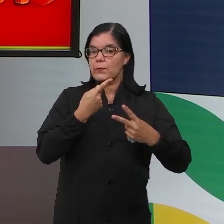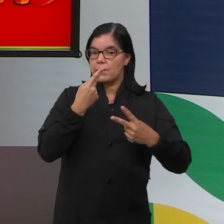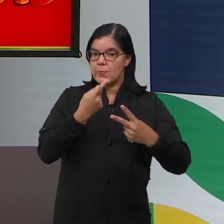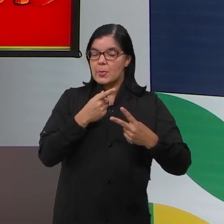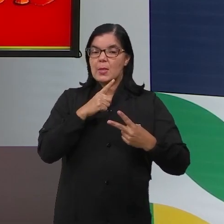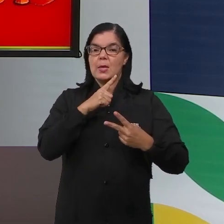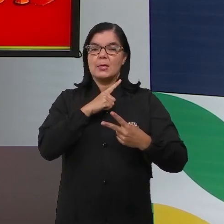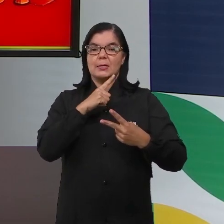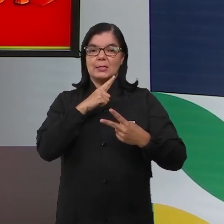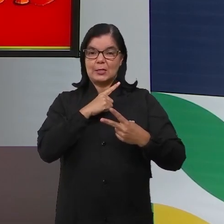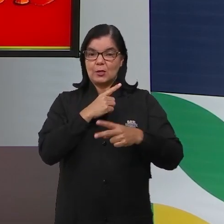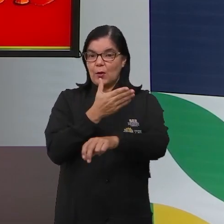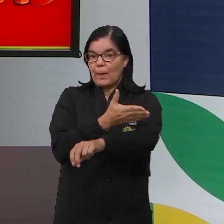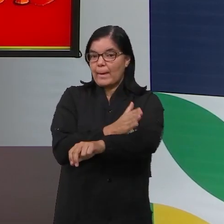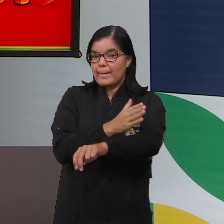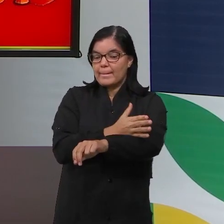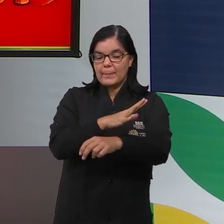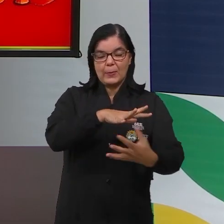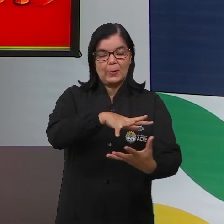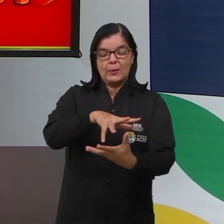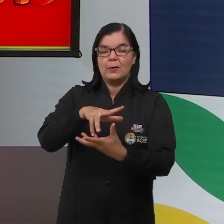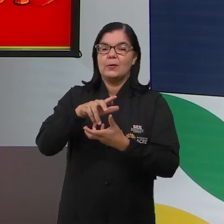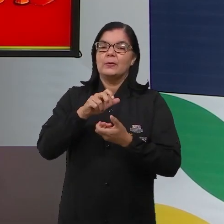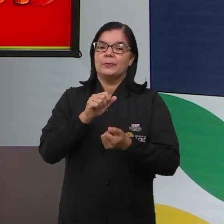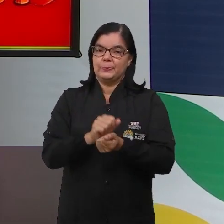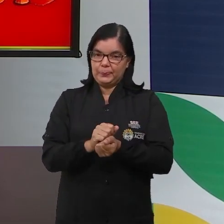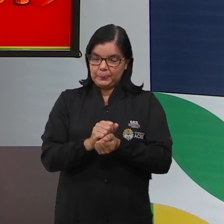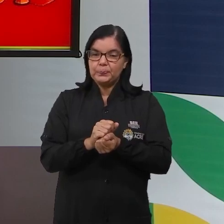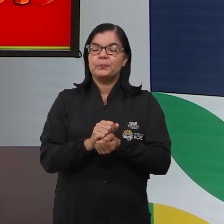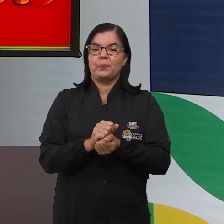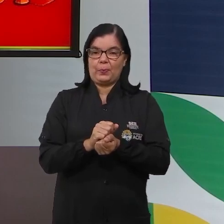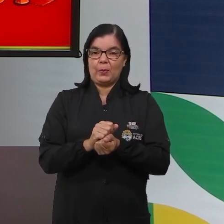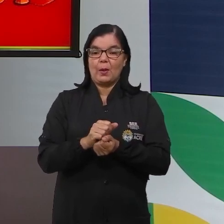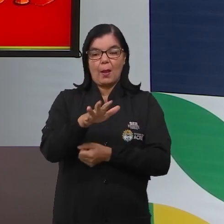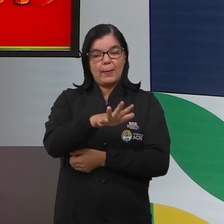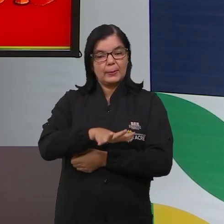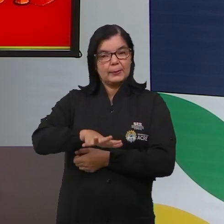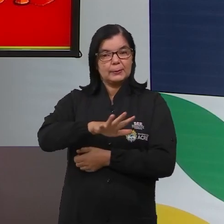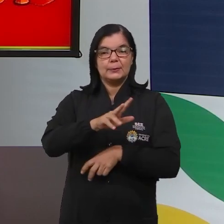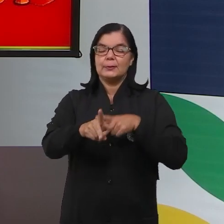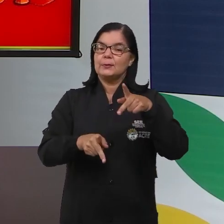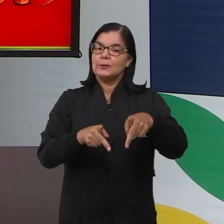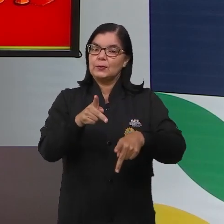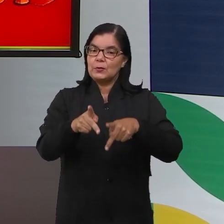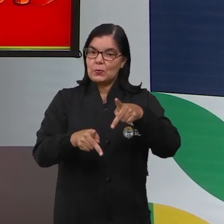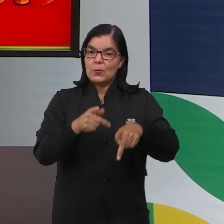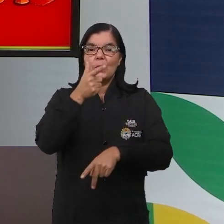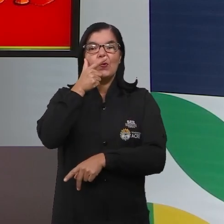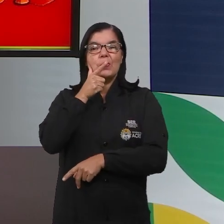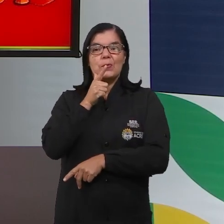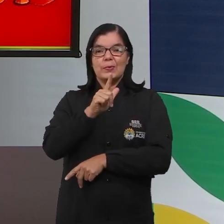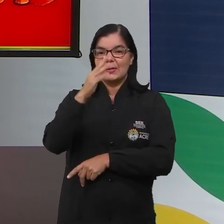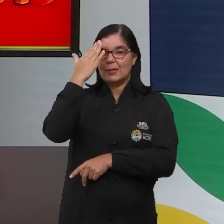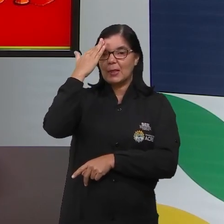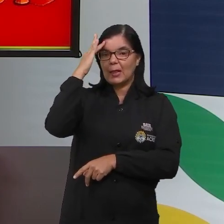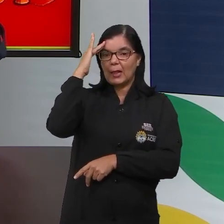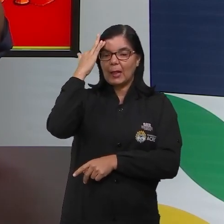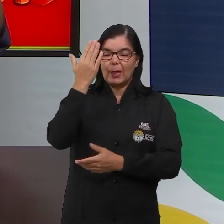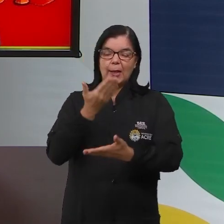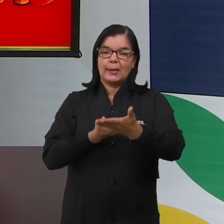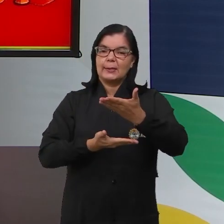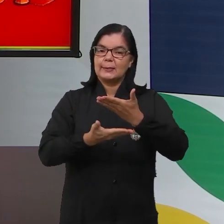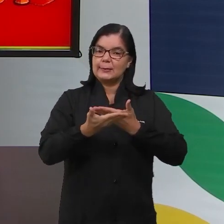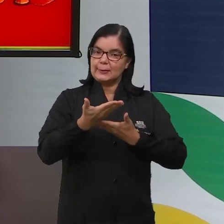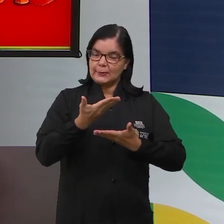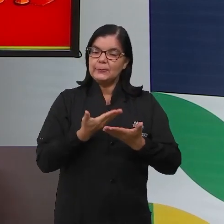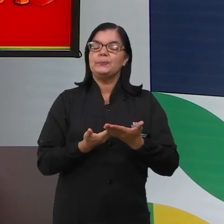tem essa prática de globalização, ou seja, que a boa parte da população consegue compreender, essa troca acaba